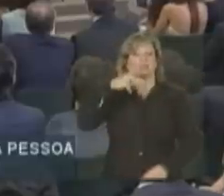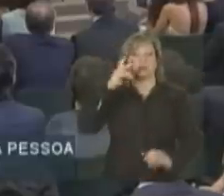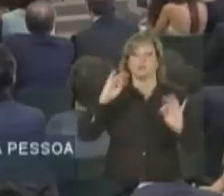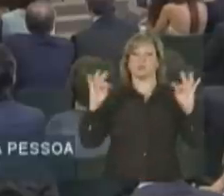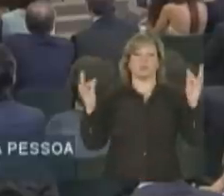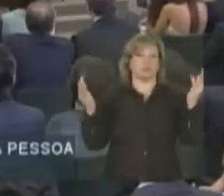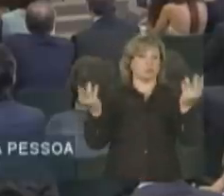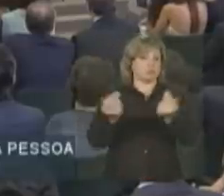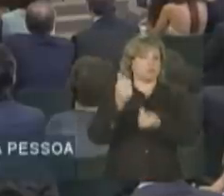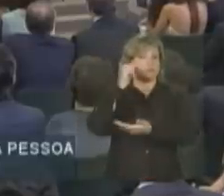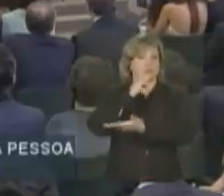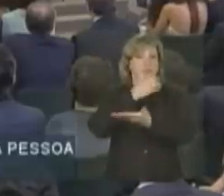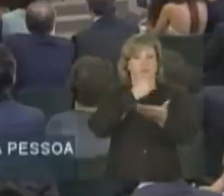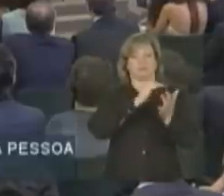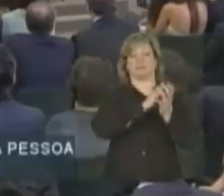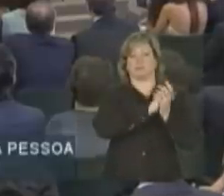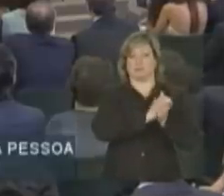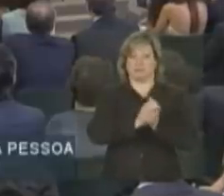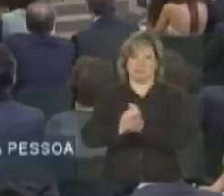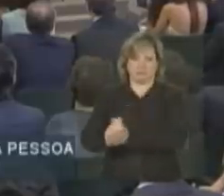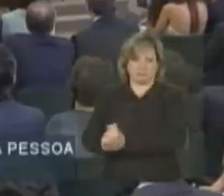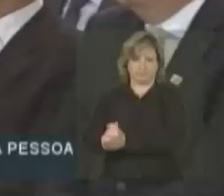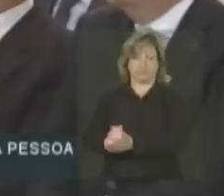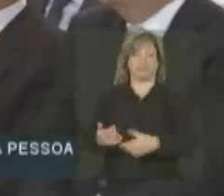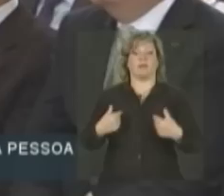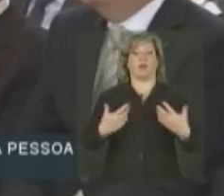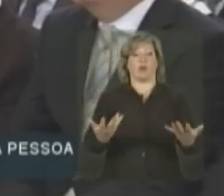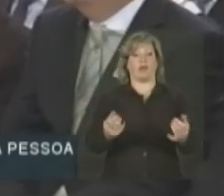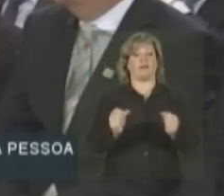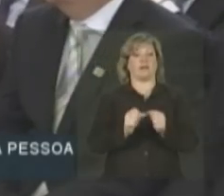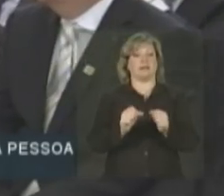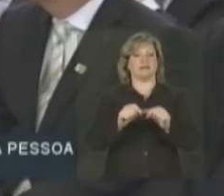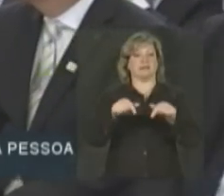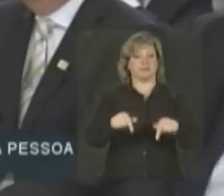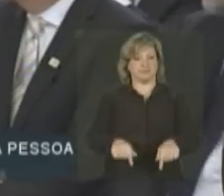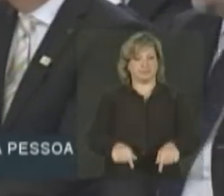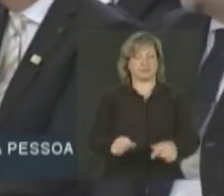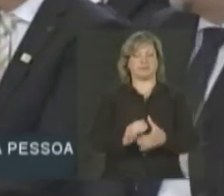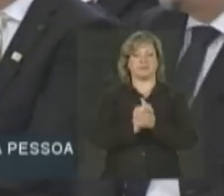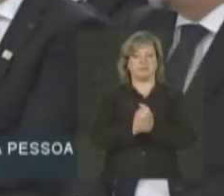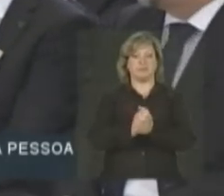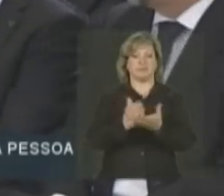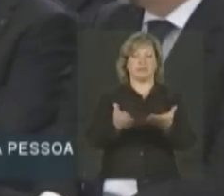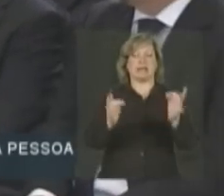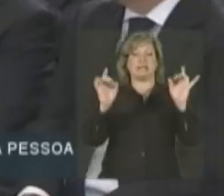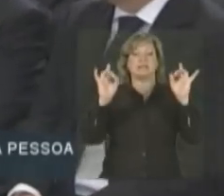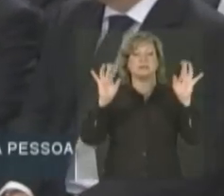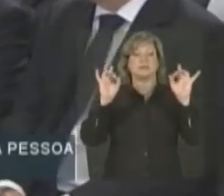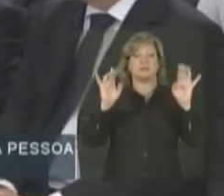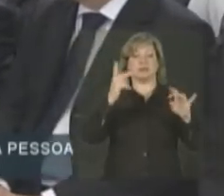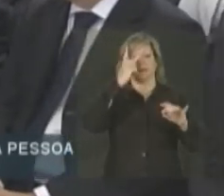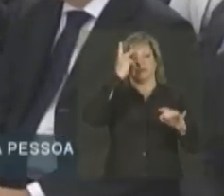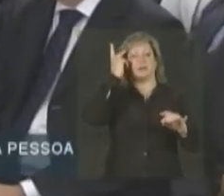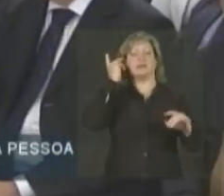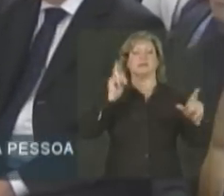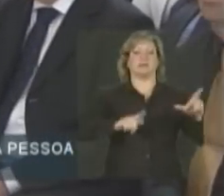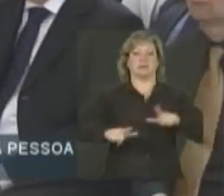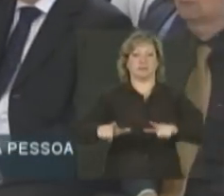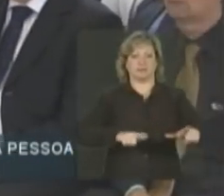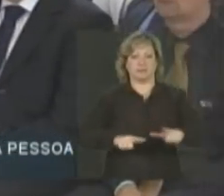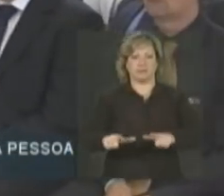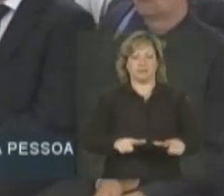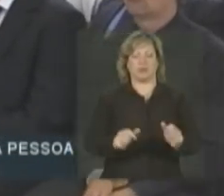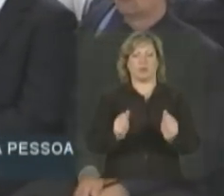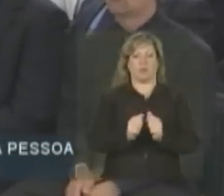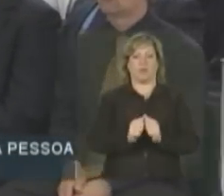parlamentares, senhoras parlamentares, quero fazer aqui uma saudação especial aos gestores da política das